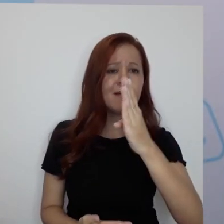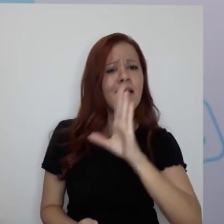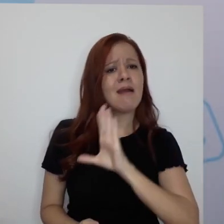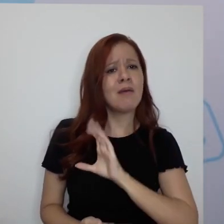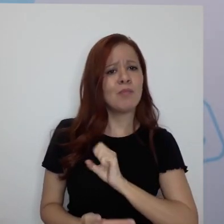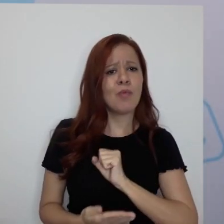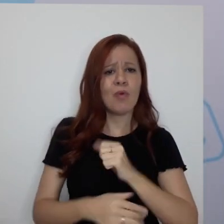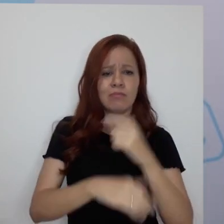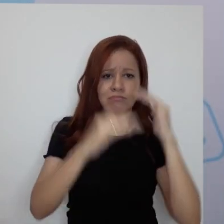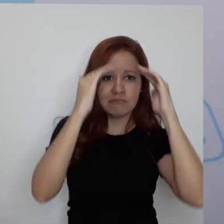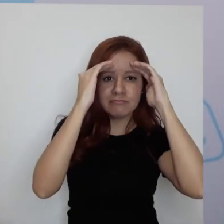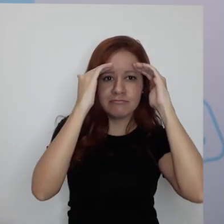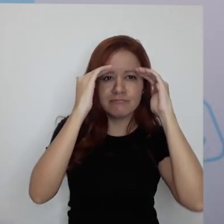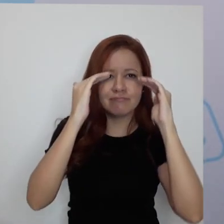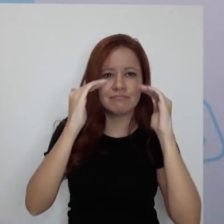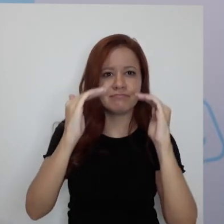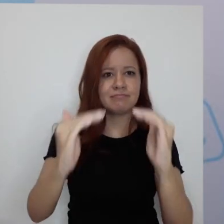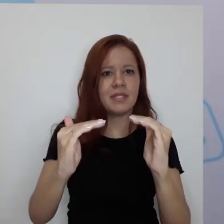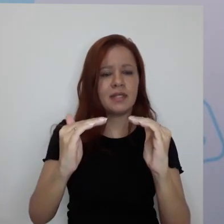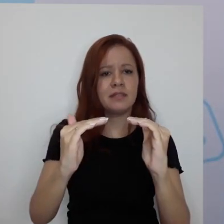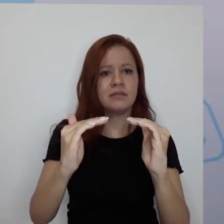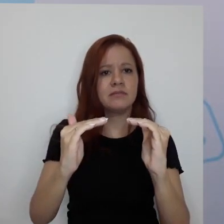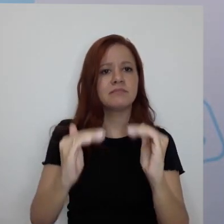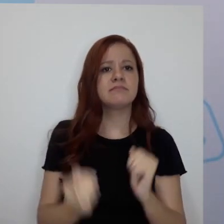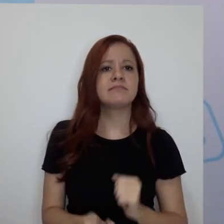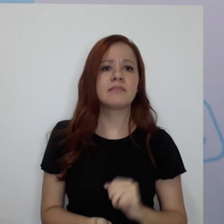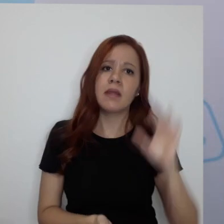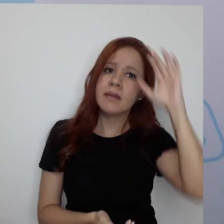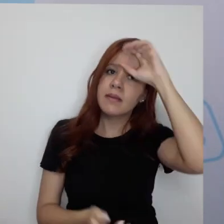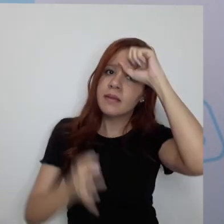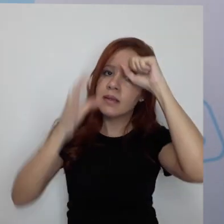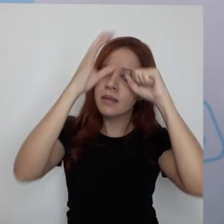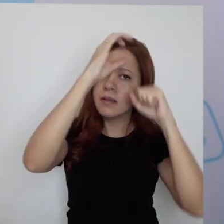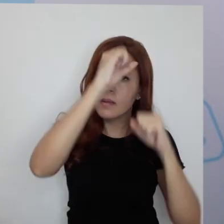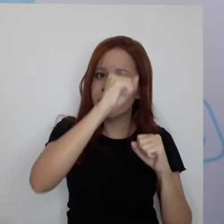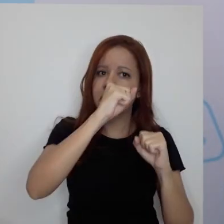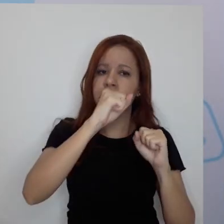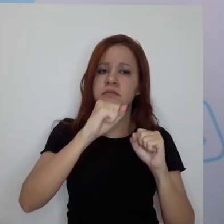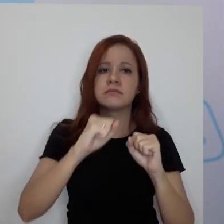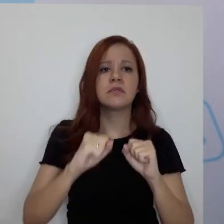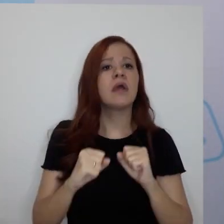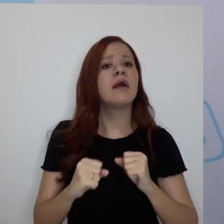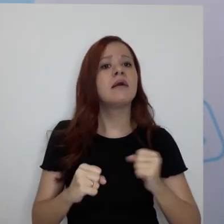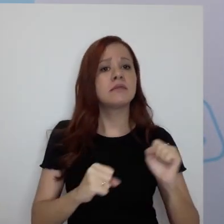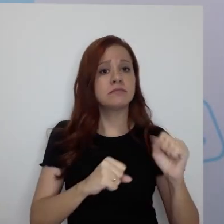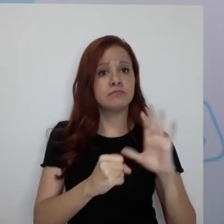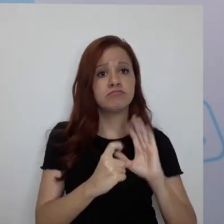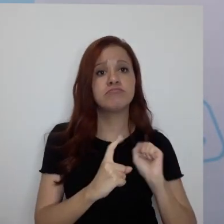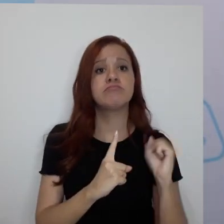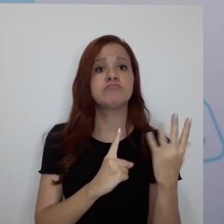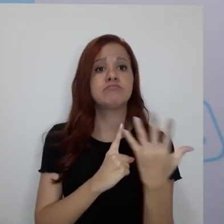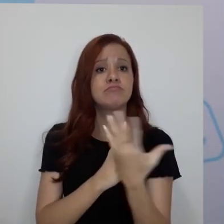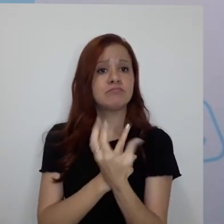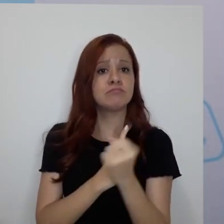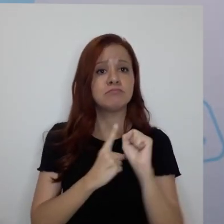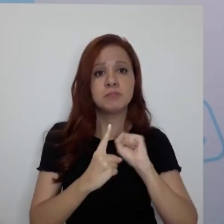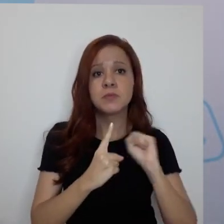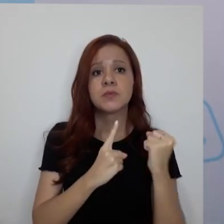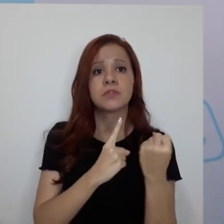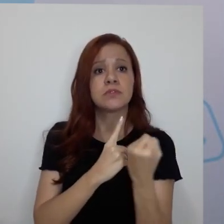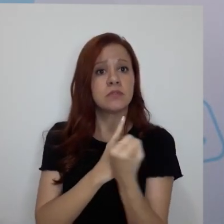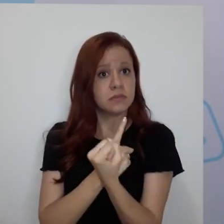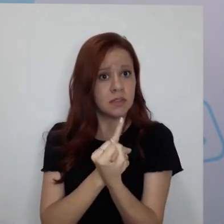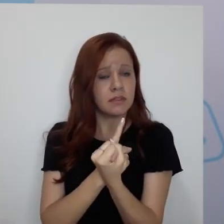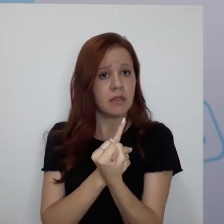exista um respeito entre esses membros e que eles aprendam para daí viver numa sociedade, né, de uma forma mais